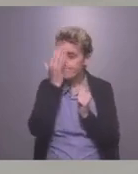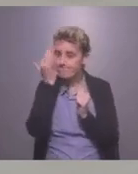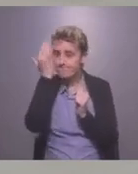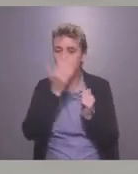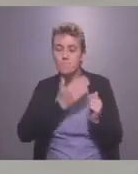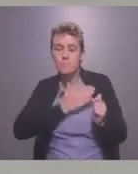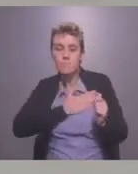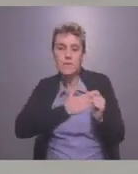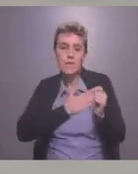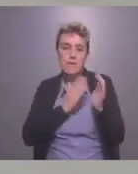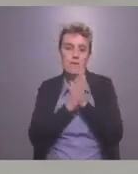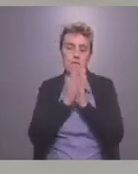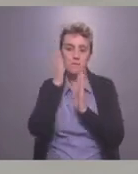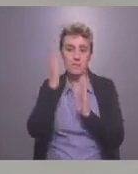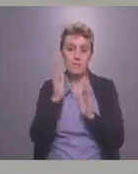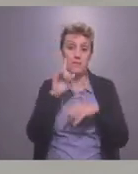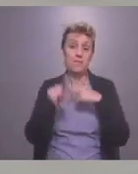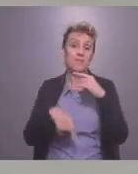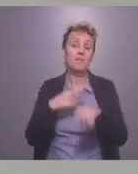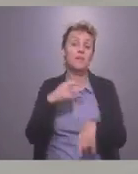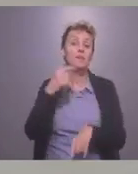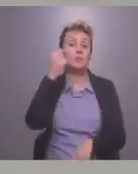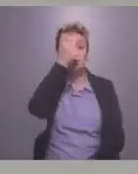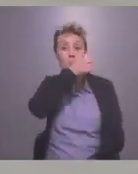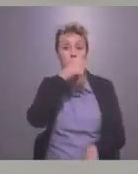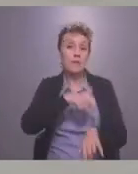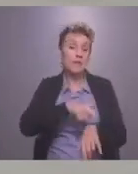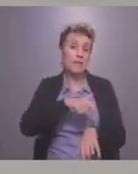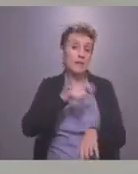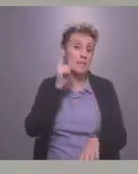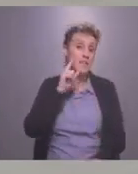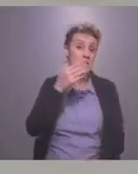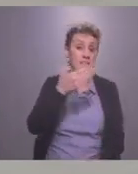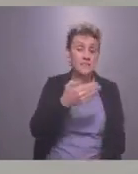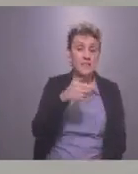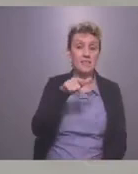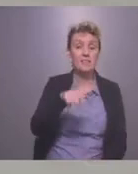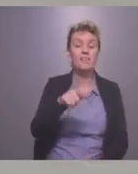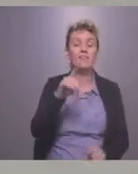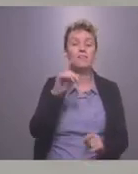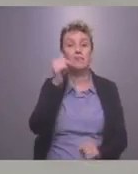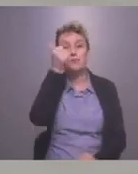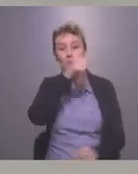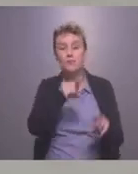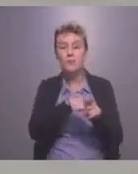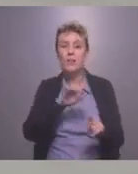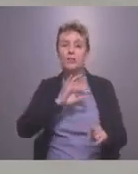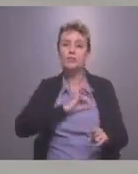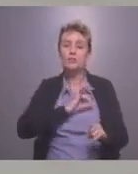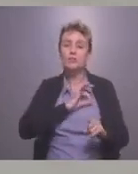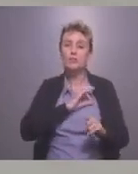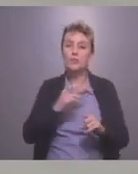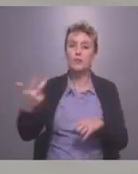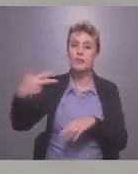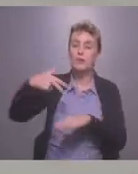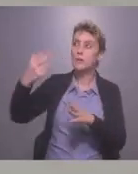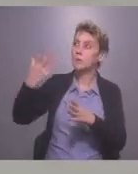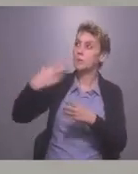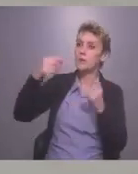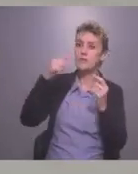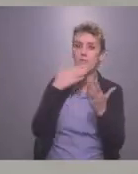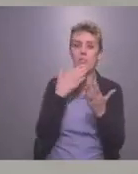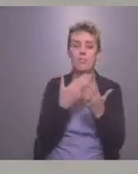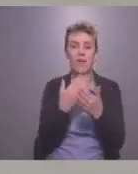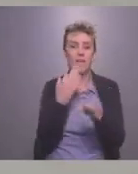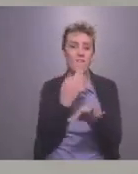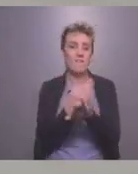eucarística. E depois, no domingo, dia 7, é o domingo da Epifania do Senhor, em que celebraremos a solenidade